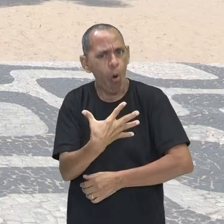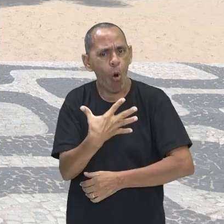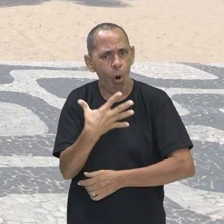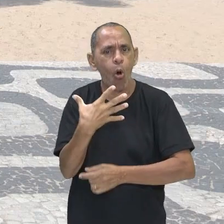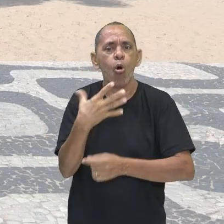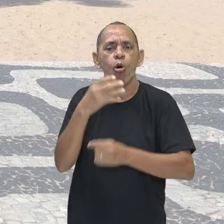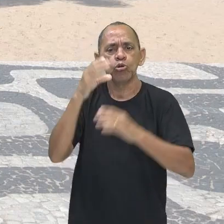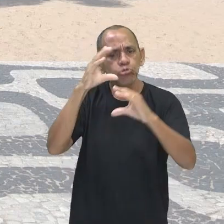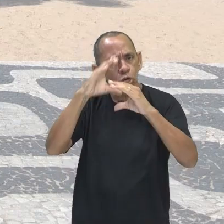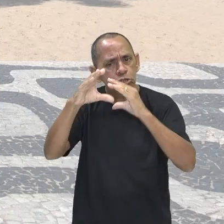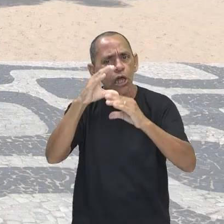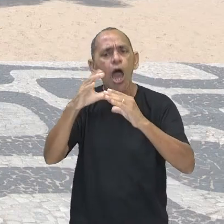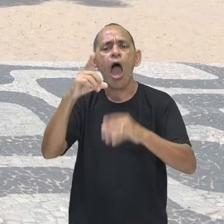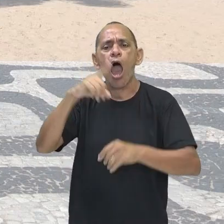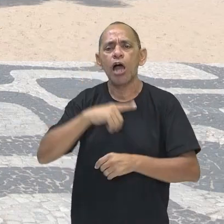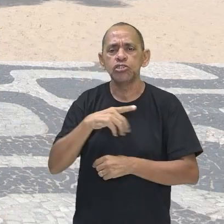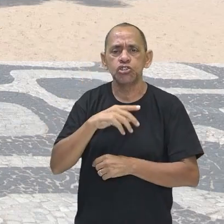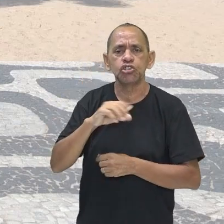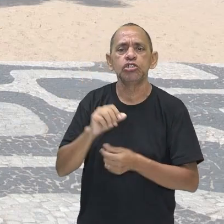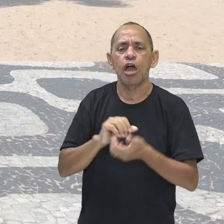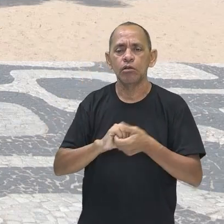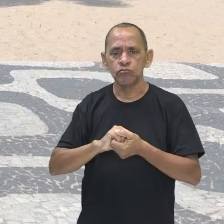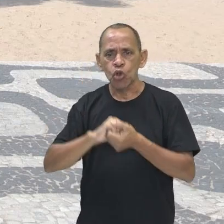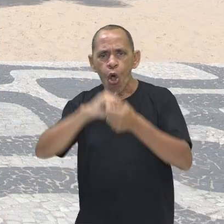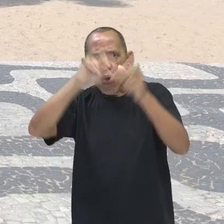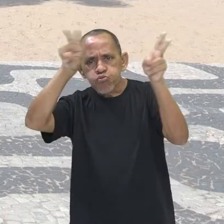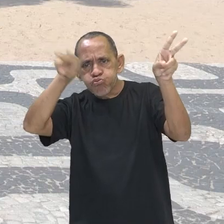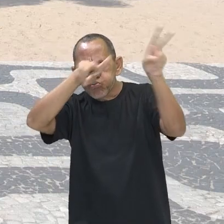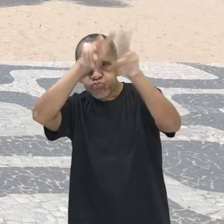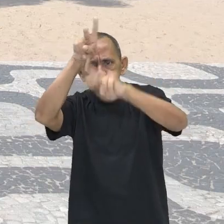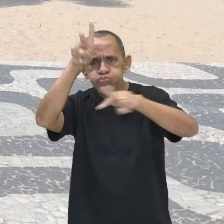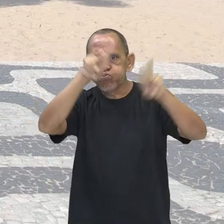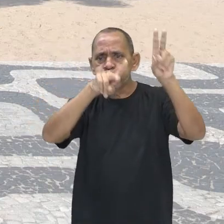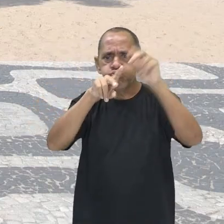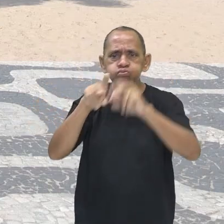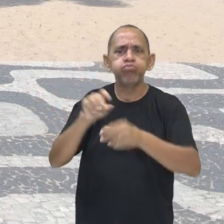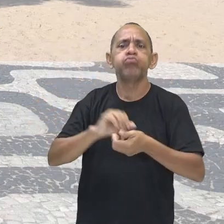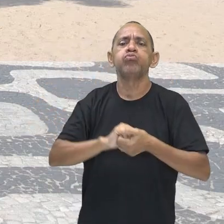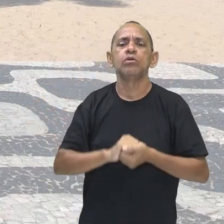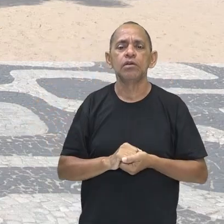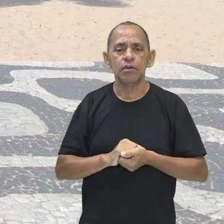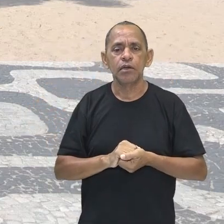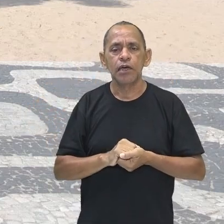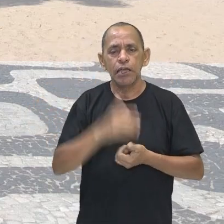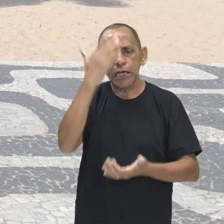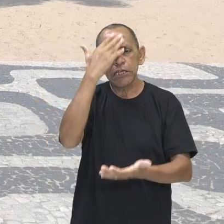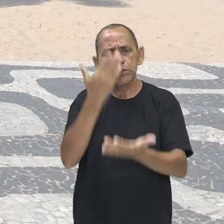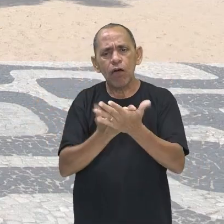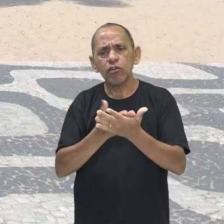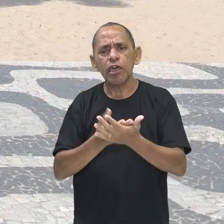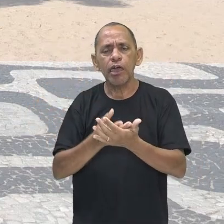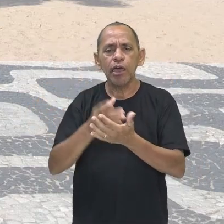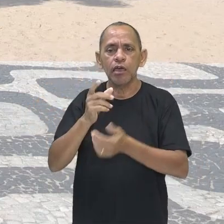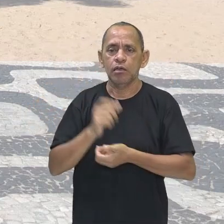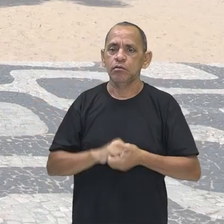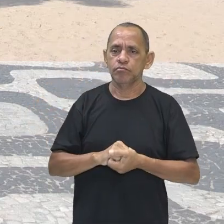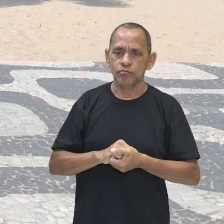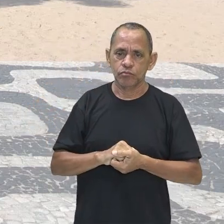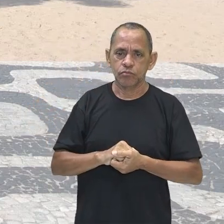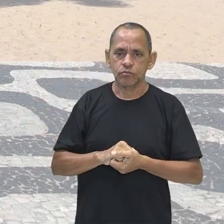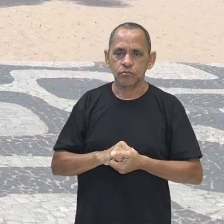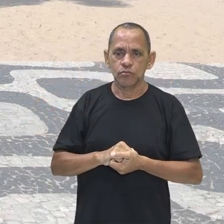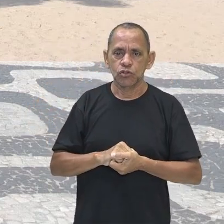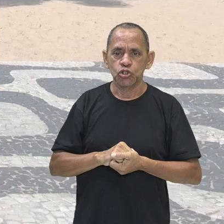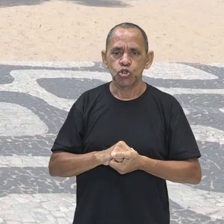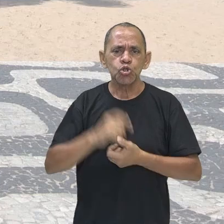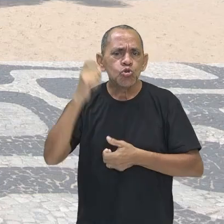tinha ar-condicionado ligado, tinha não sei o quê, e ele achou que o barulho do ar-condicionado ia interferir. E